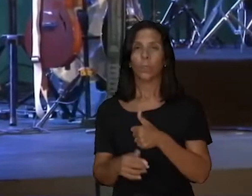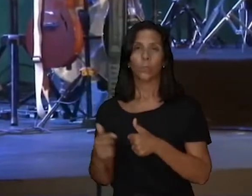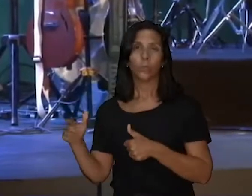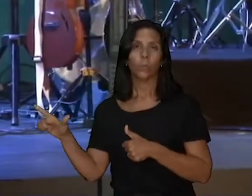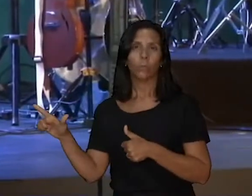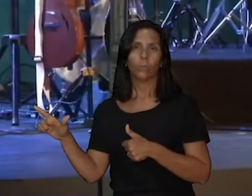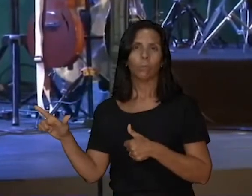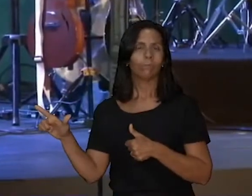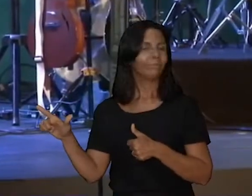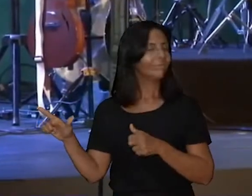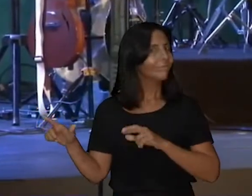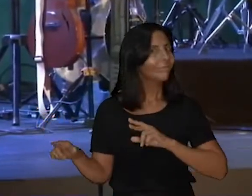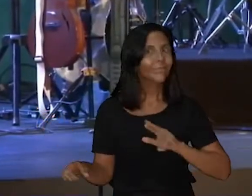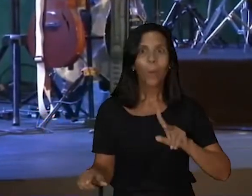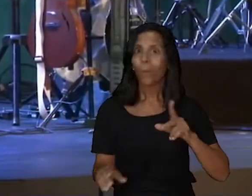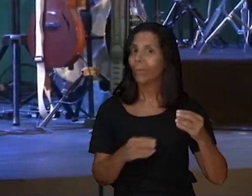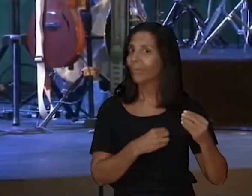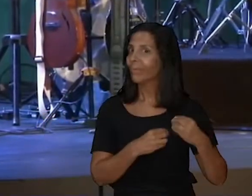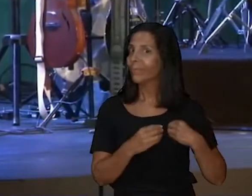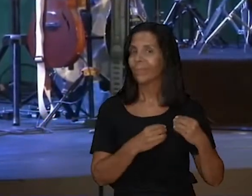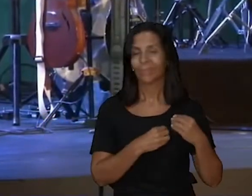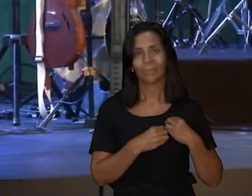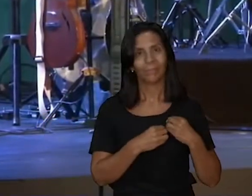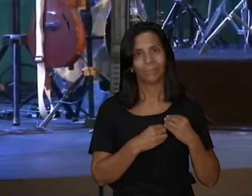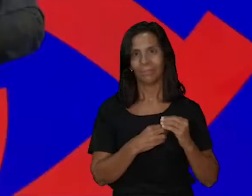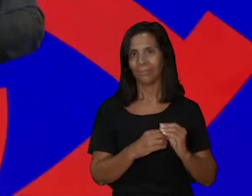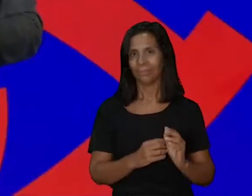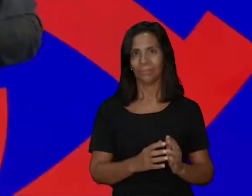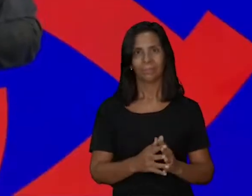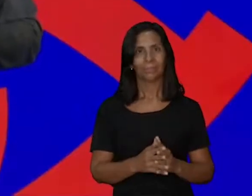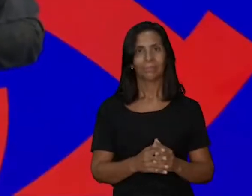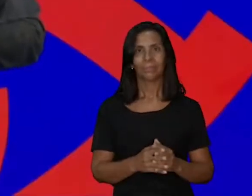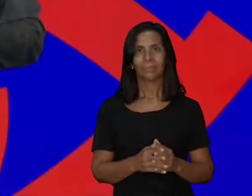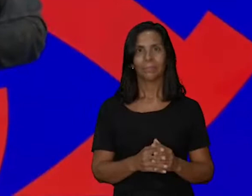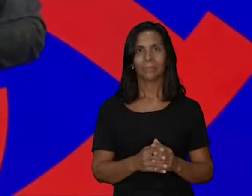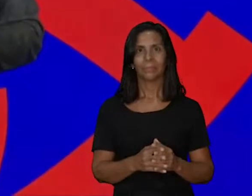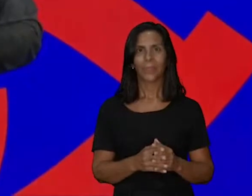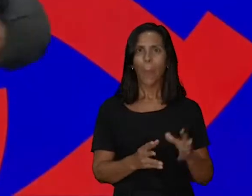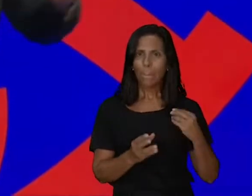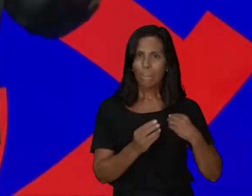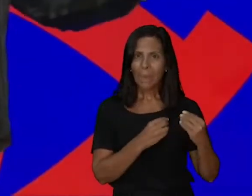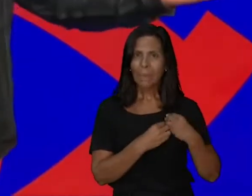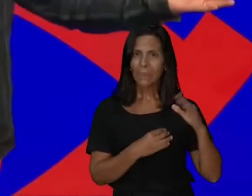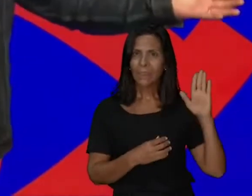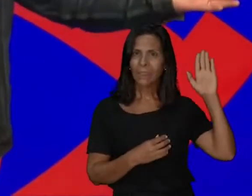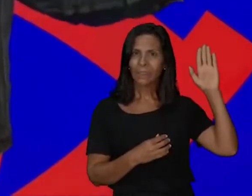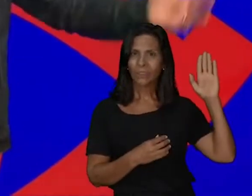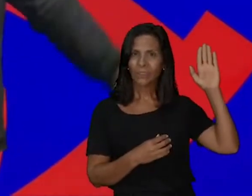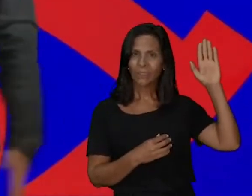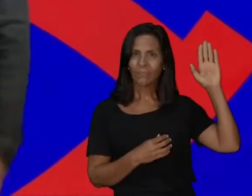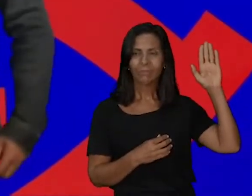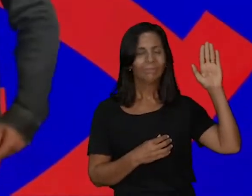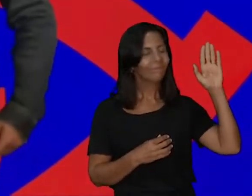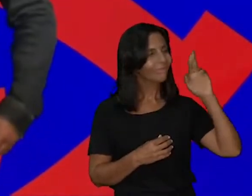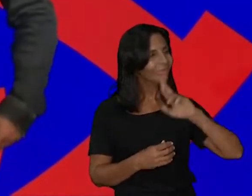Não é. Não é. É pecado ser candidato? Não